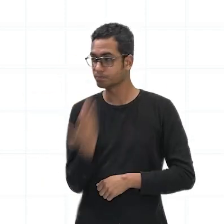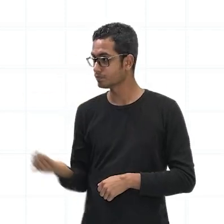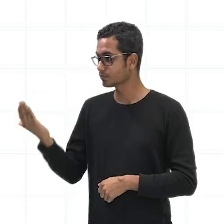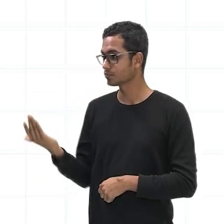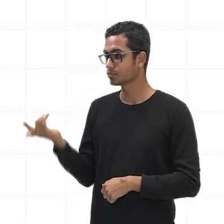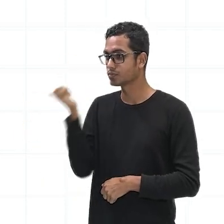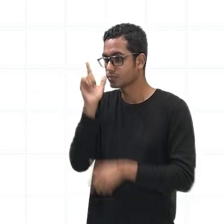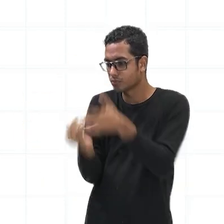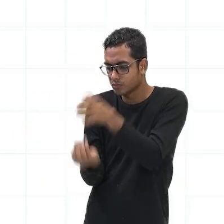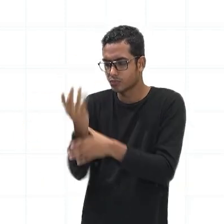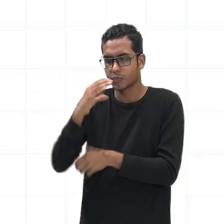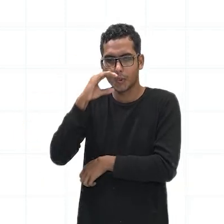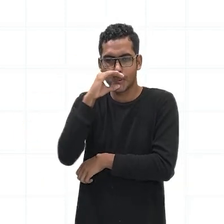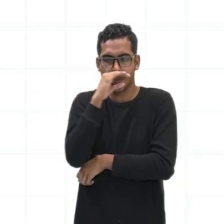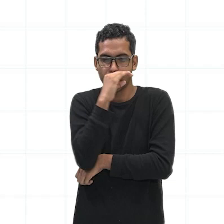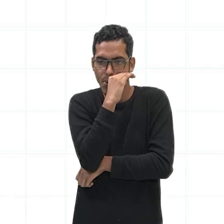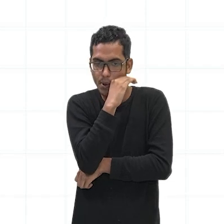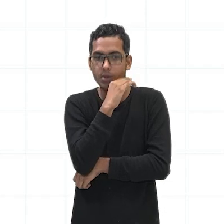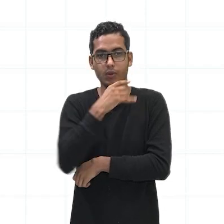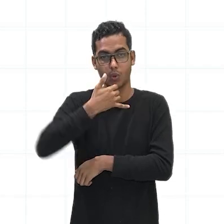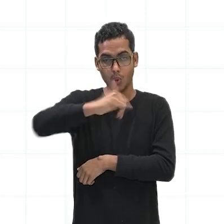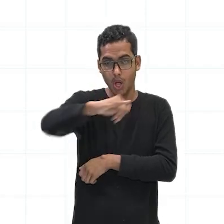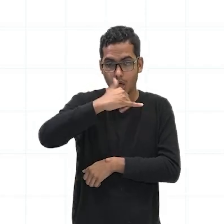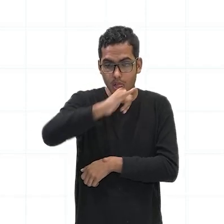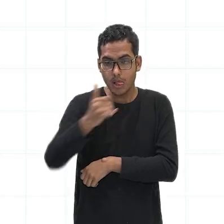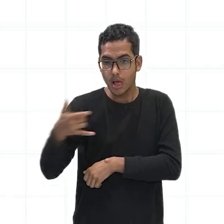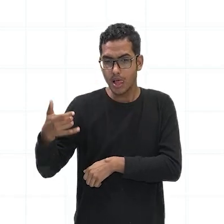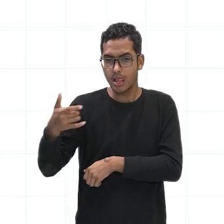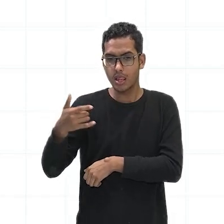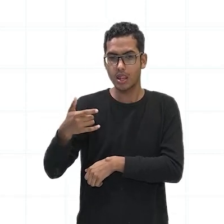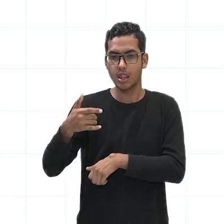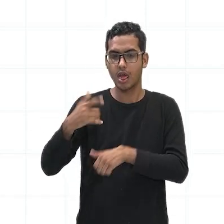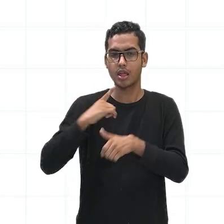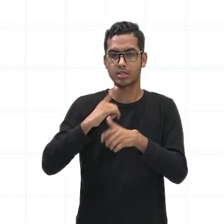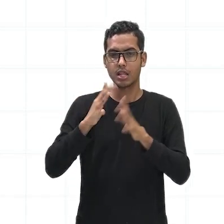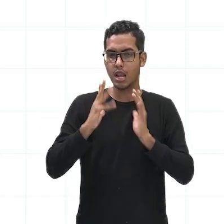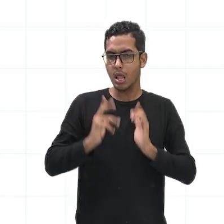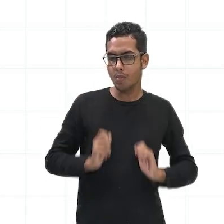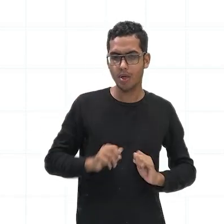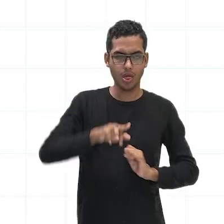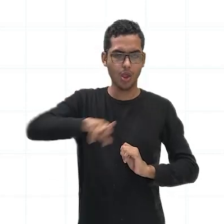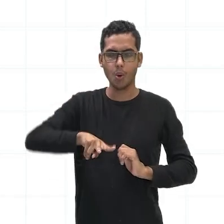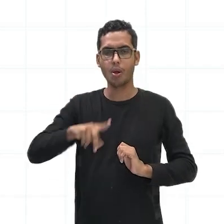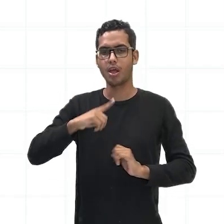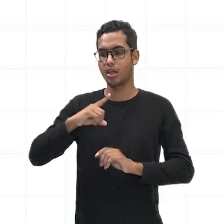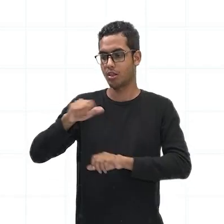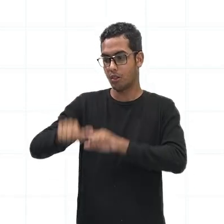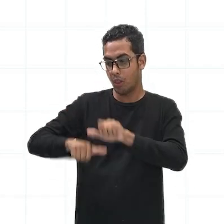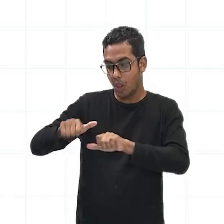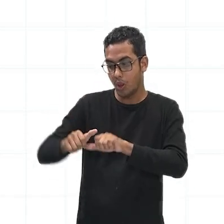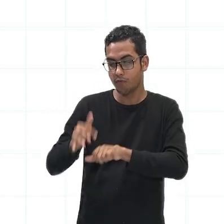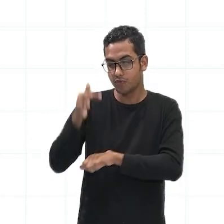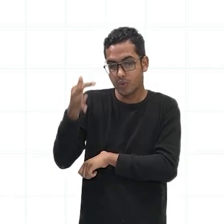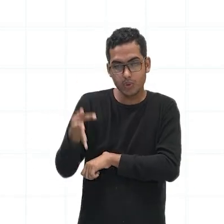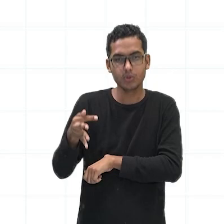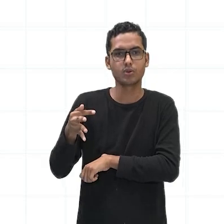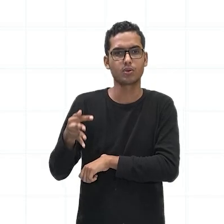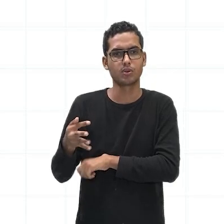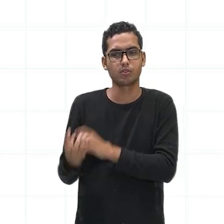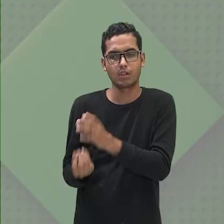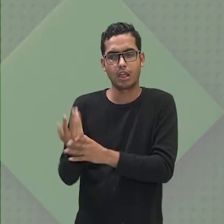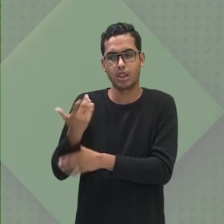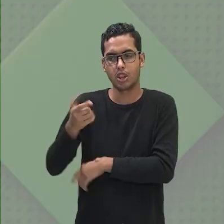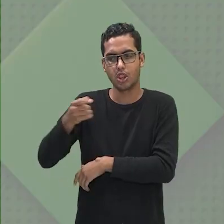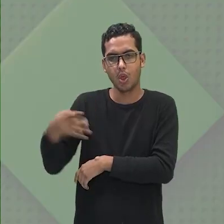para a produção de uma energia não renovável, como a gente está observando, né? Então, nesse tipo de energia aí, a gente vai ter um tipo